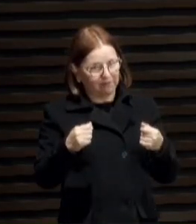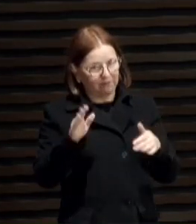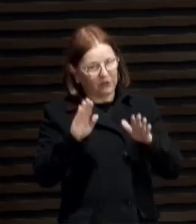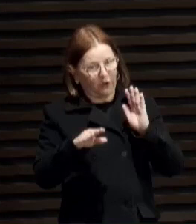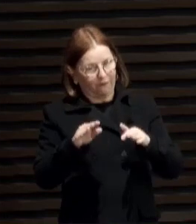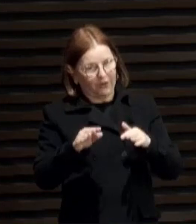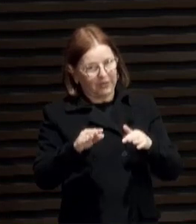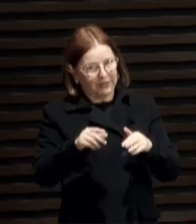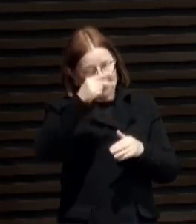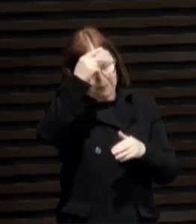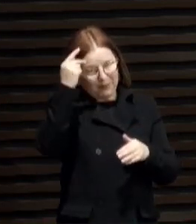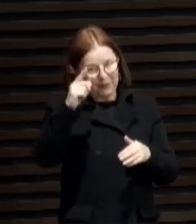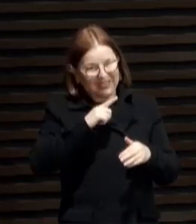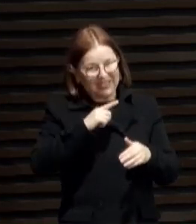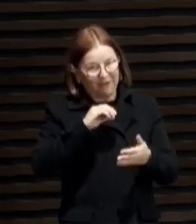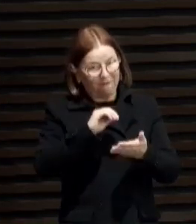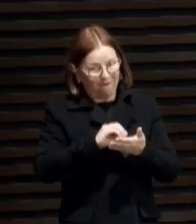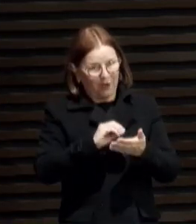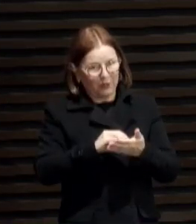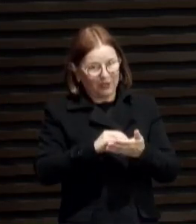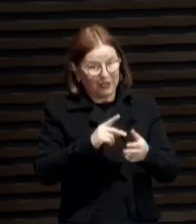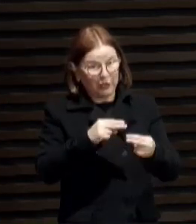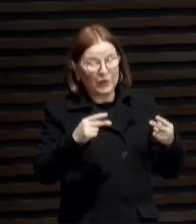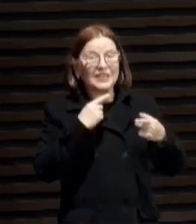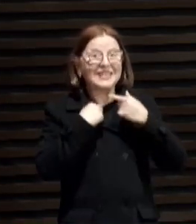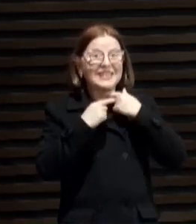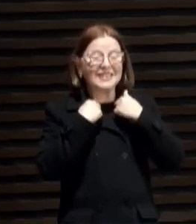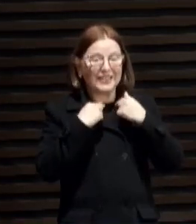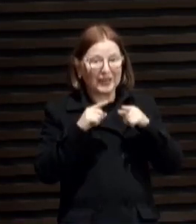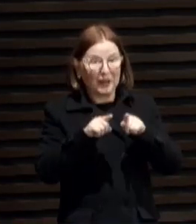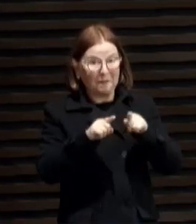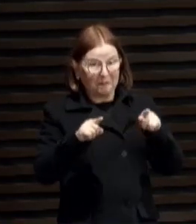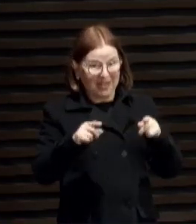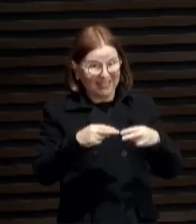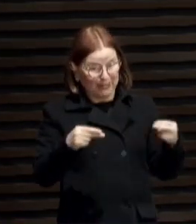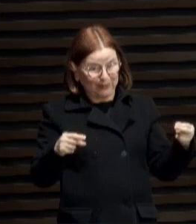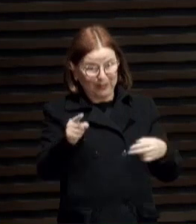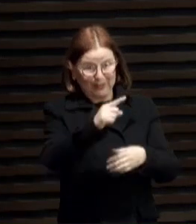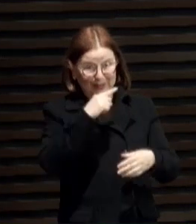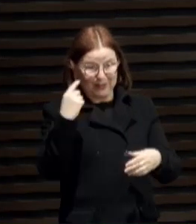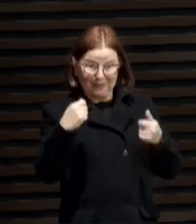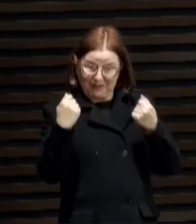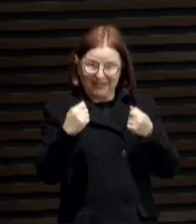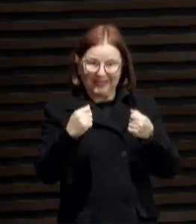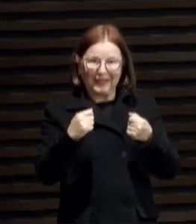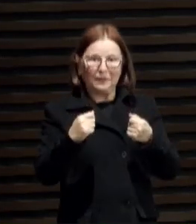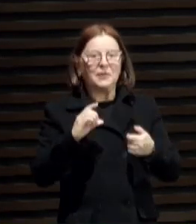que alguém tenha falta daquilo que quer. Mas da necessidade tenho certeza que Deus não deixa faltar.